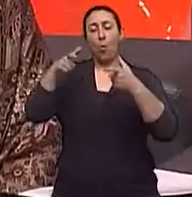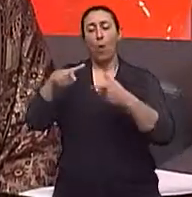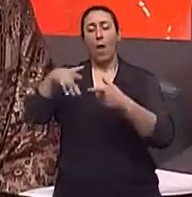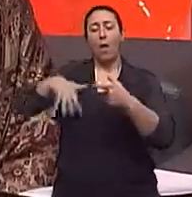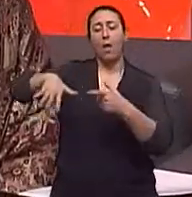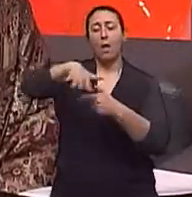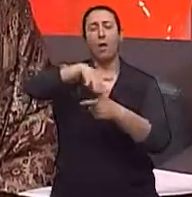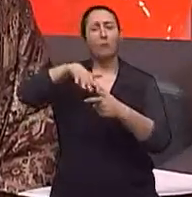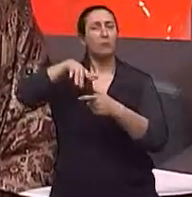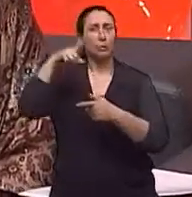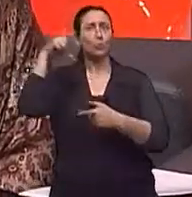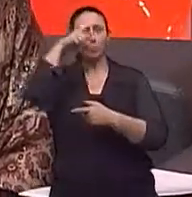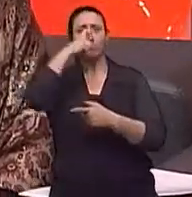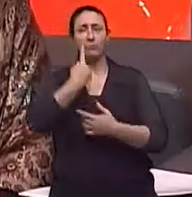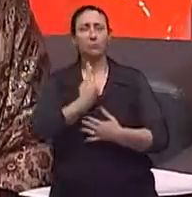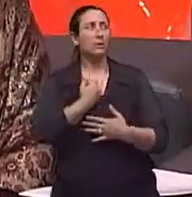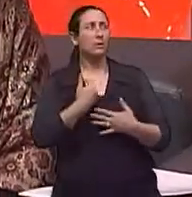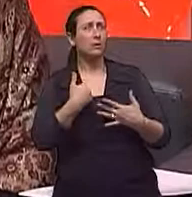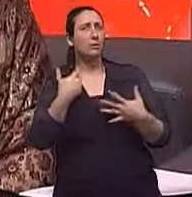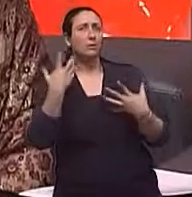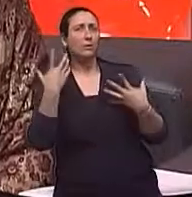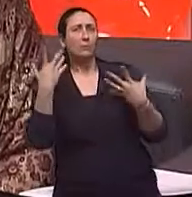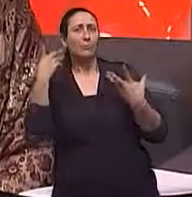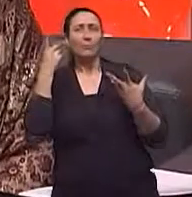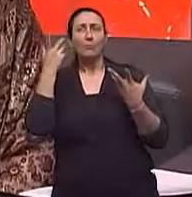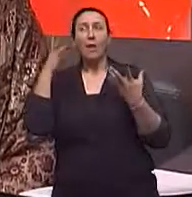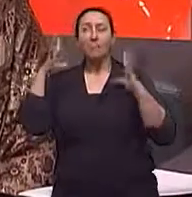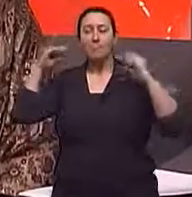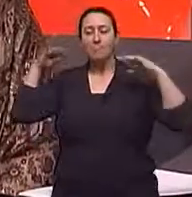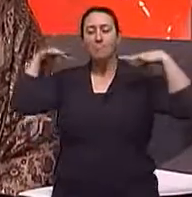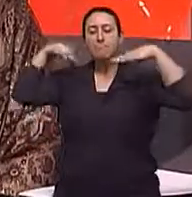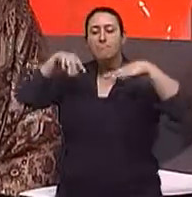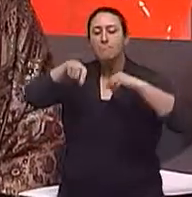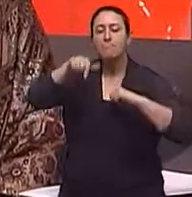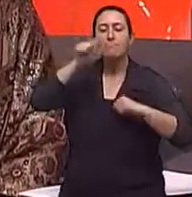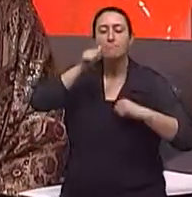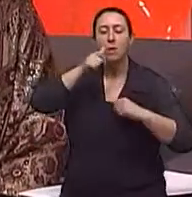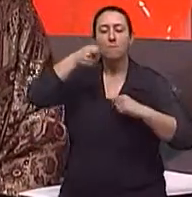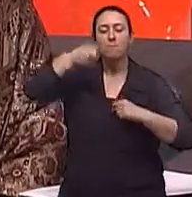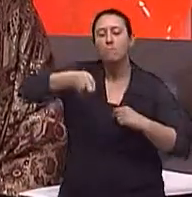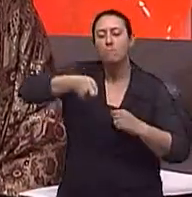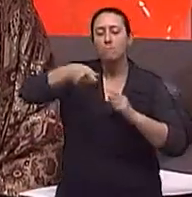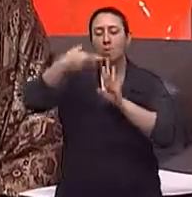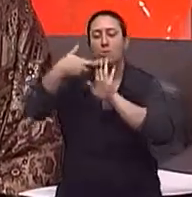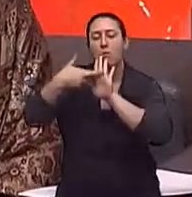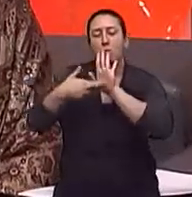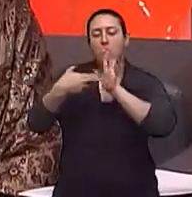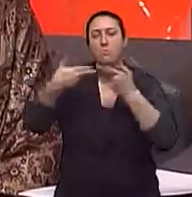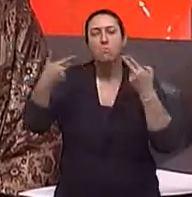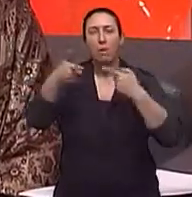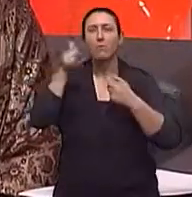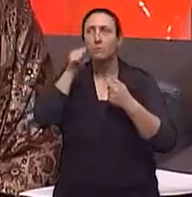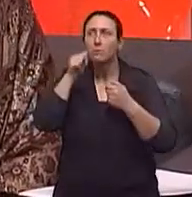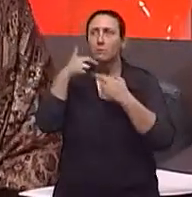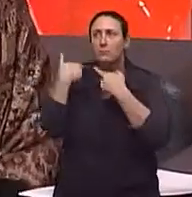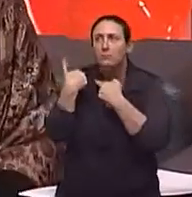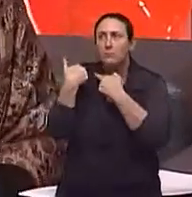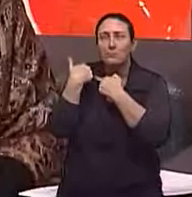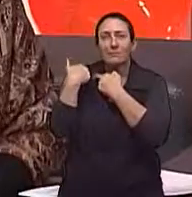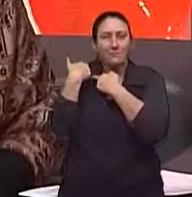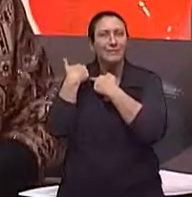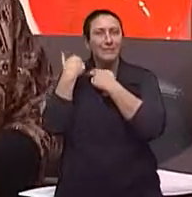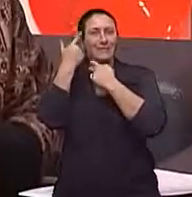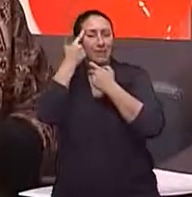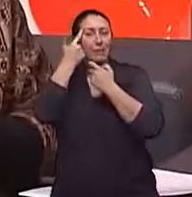é muitas vezes difícil de sair daí Porque se cria uma expectativa muito grande em torno as mulheres de questões que elas precisam corresponder e